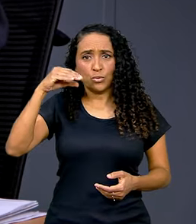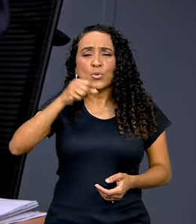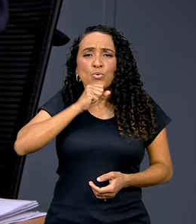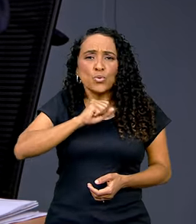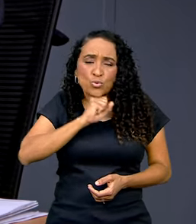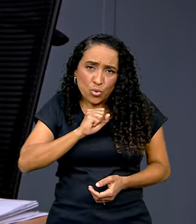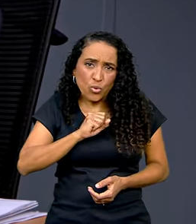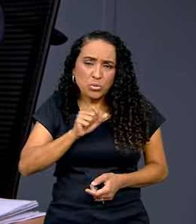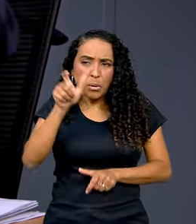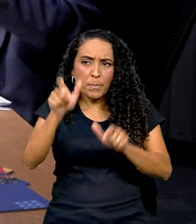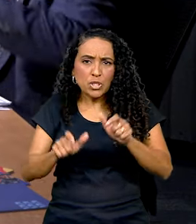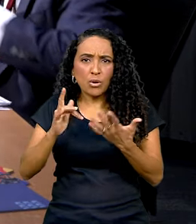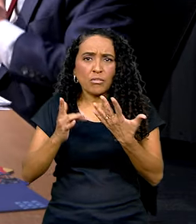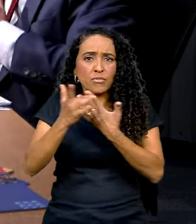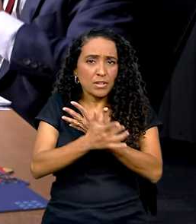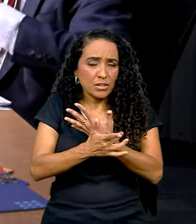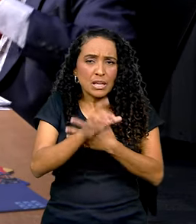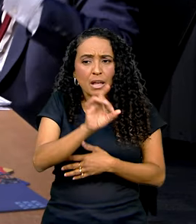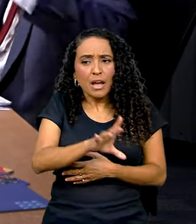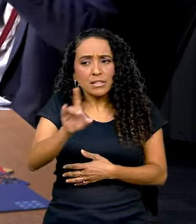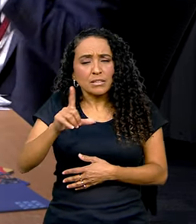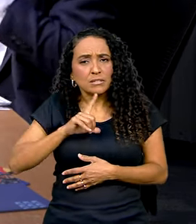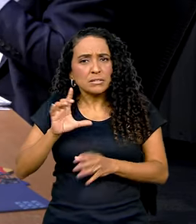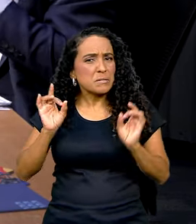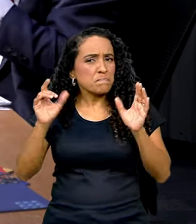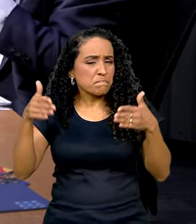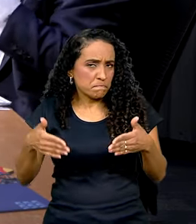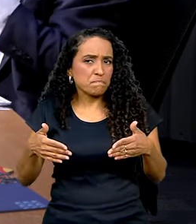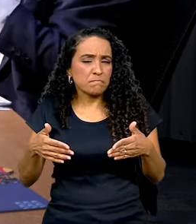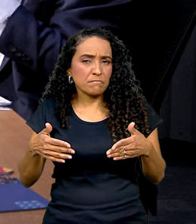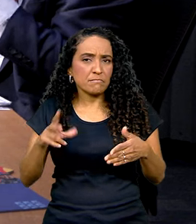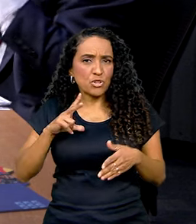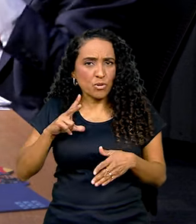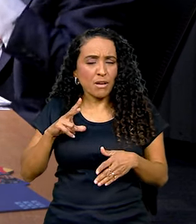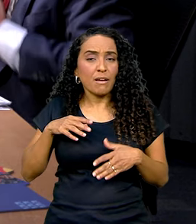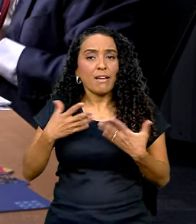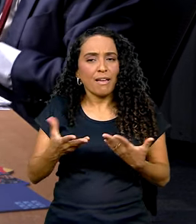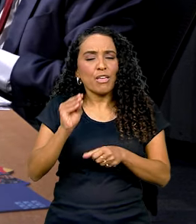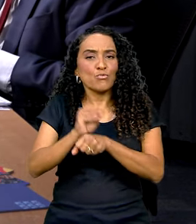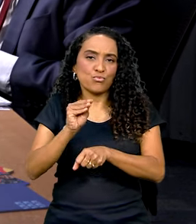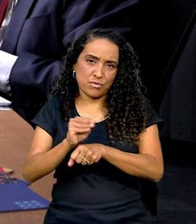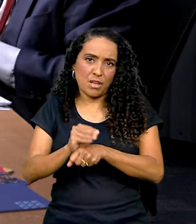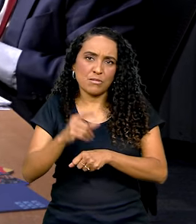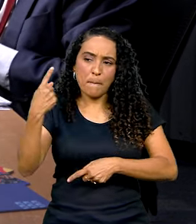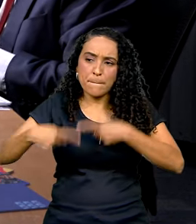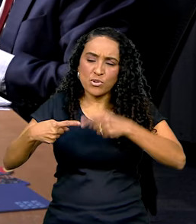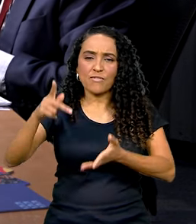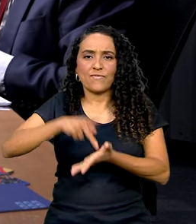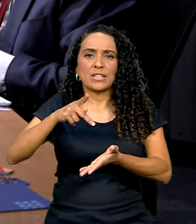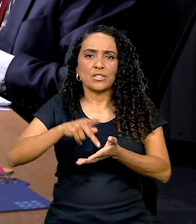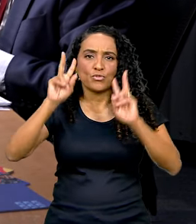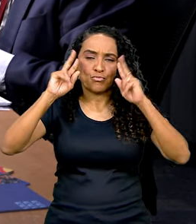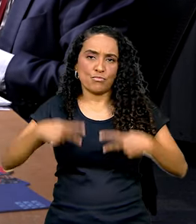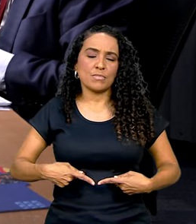o adulto o idoso a pessoa com deficiência Cada um com as suas particularidades Isso é que é o cuidar é